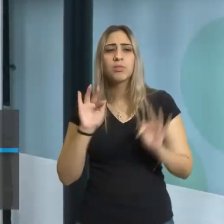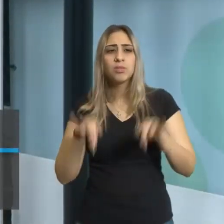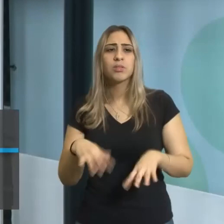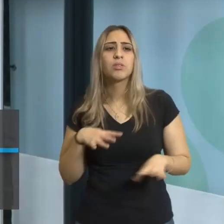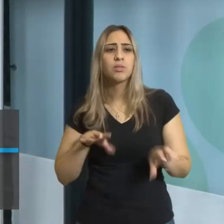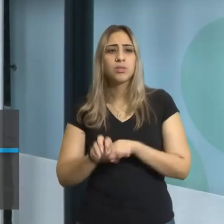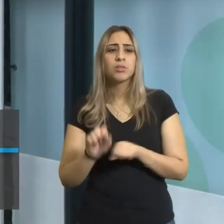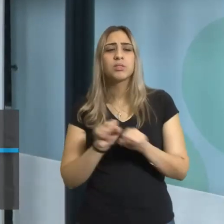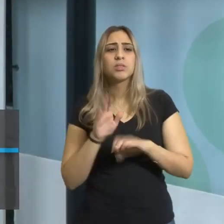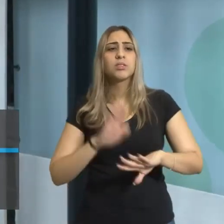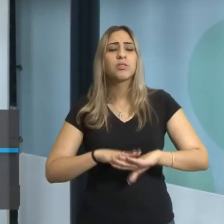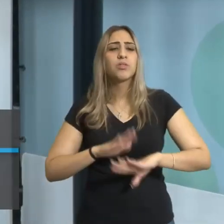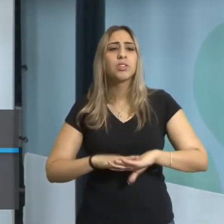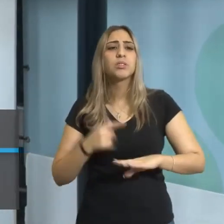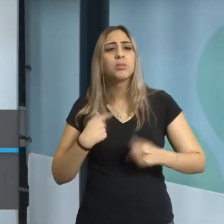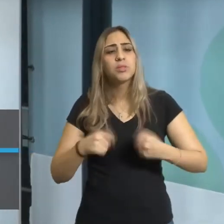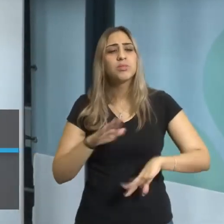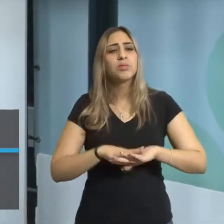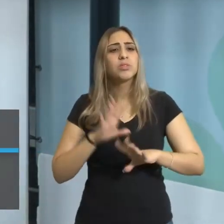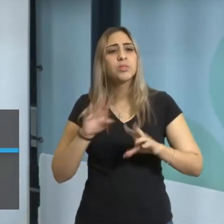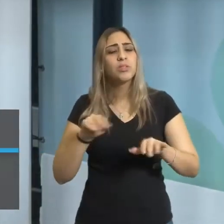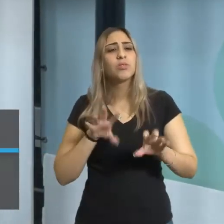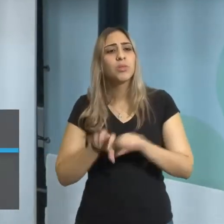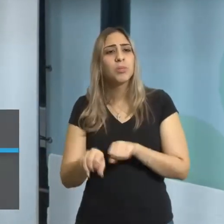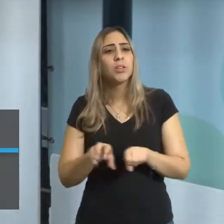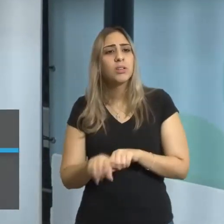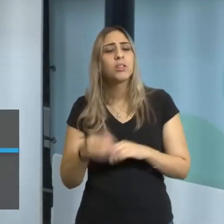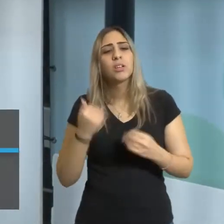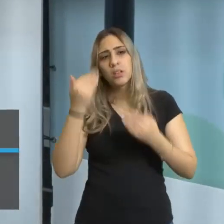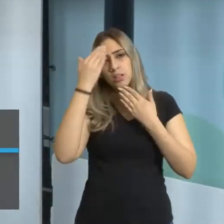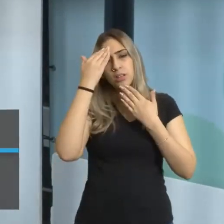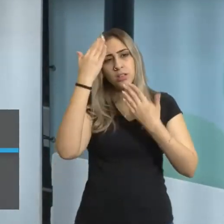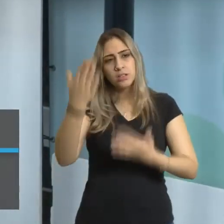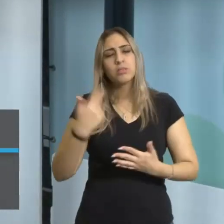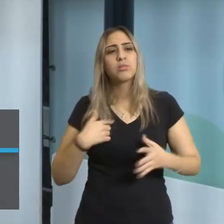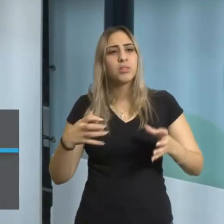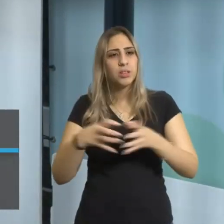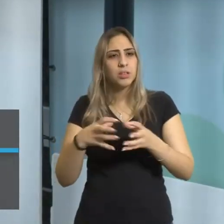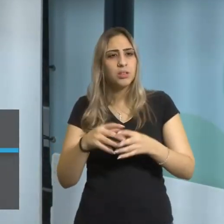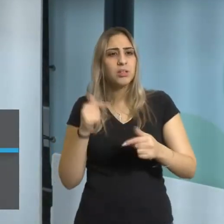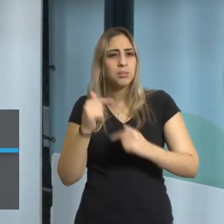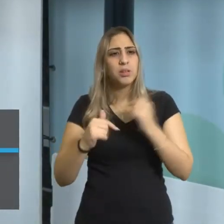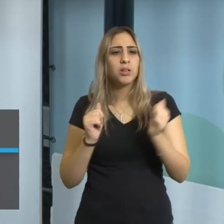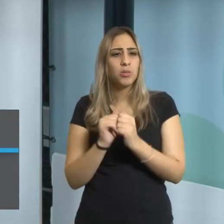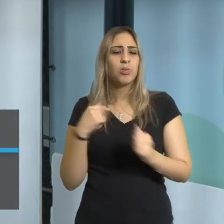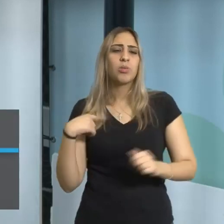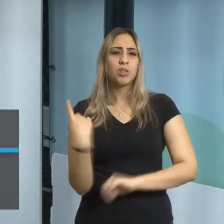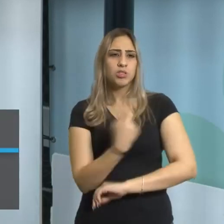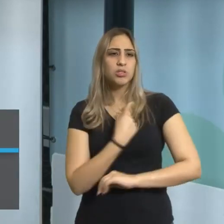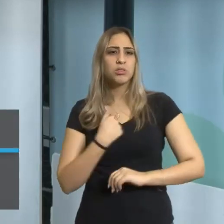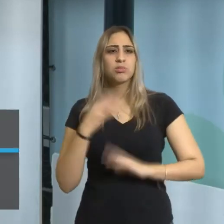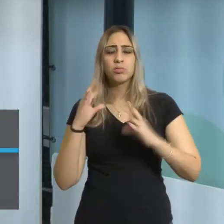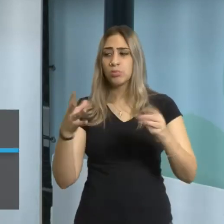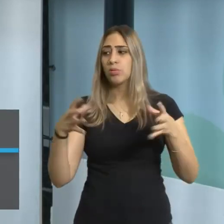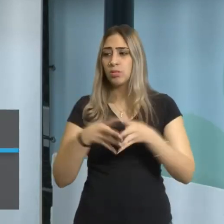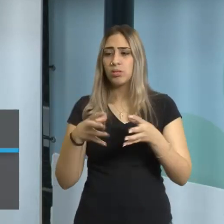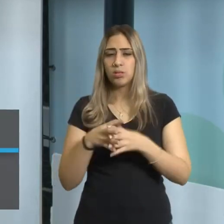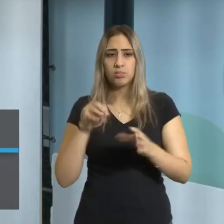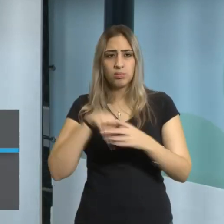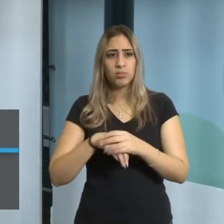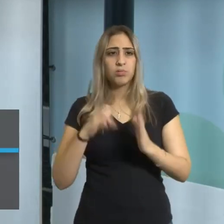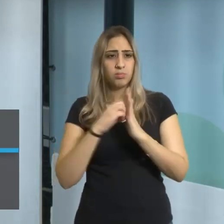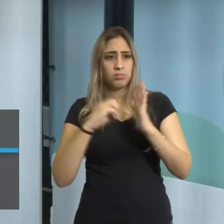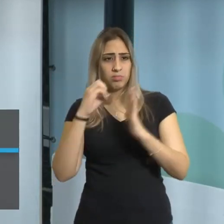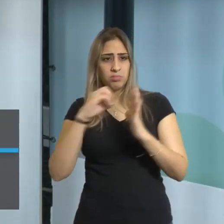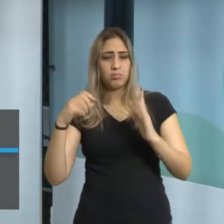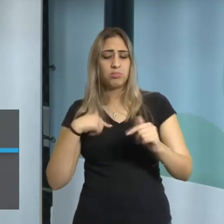finalizar essa formação sem fazer o que eu tento fazer todas as formações agradecer uma equipe gigante trabalho aqui para gente que é toda equipe lá do